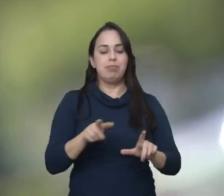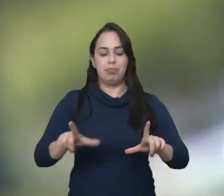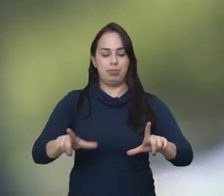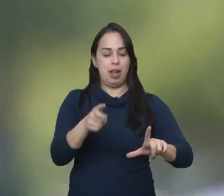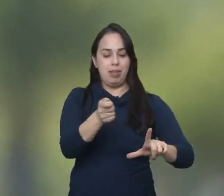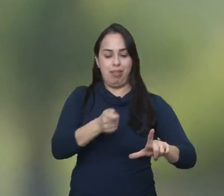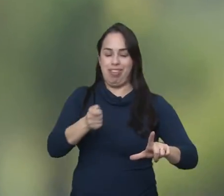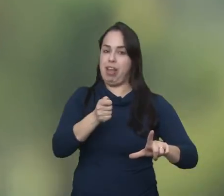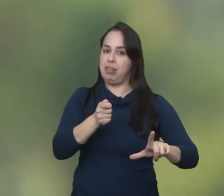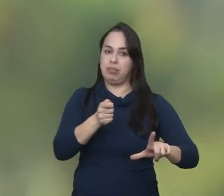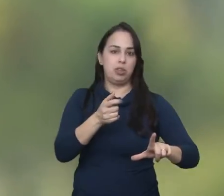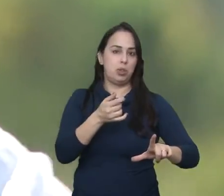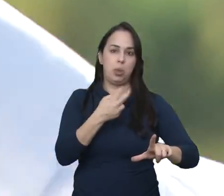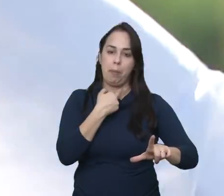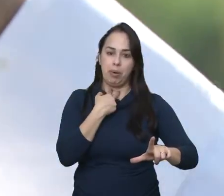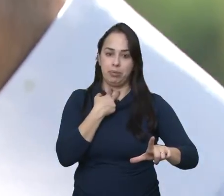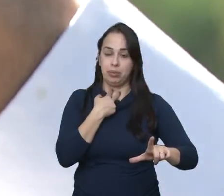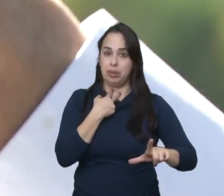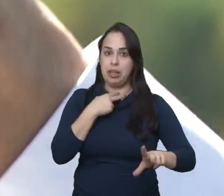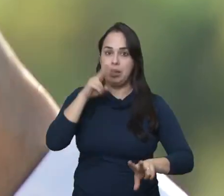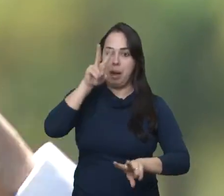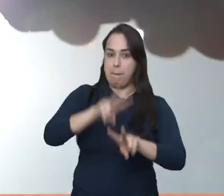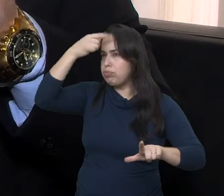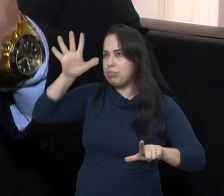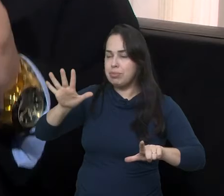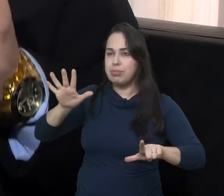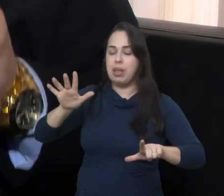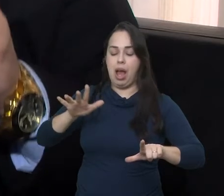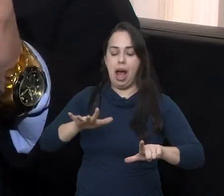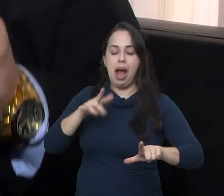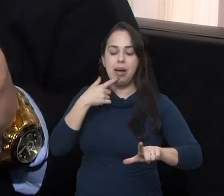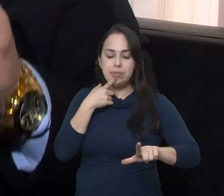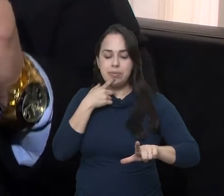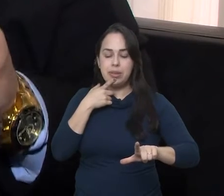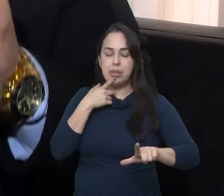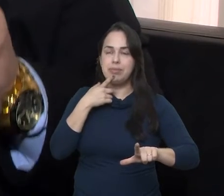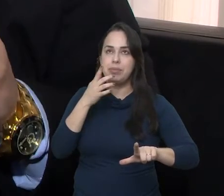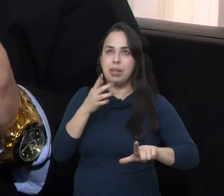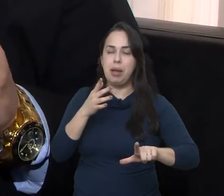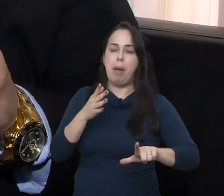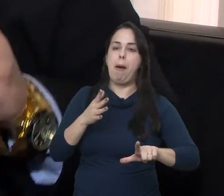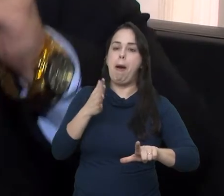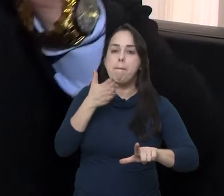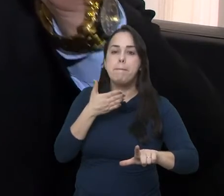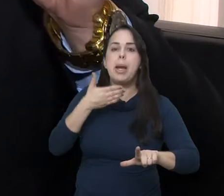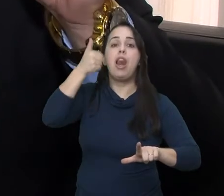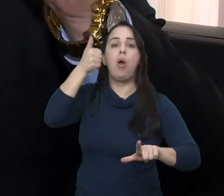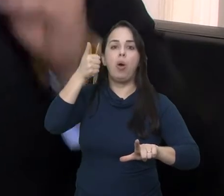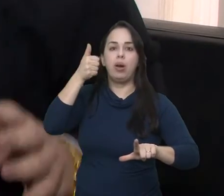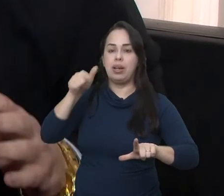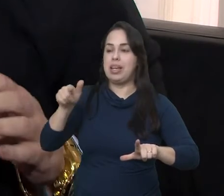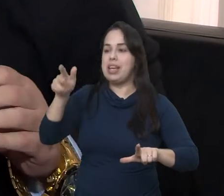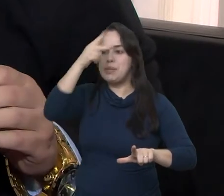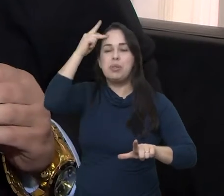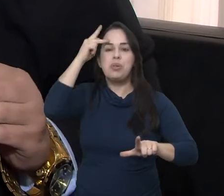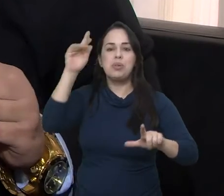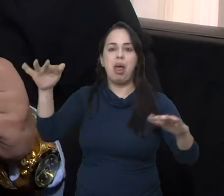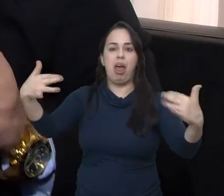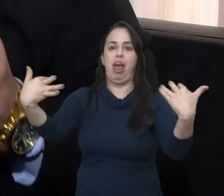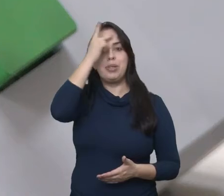de instalador de sistema, auxiliar de manutenção predial, auxiliar de marceneiro, auxiliar